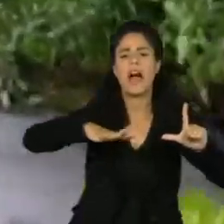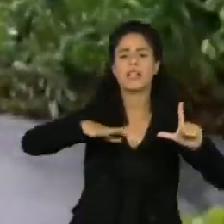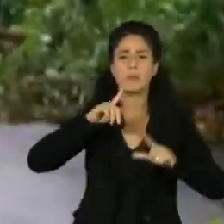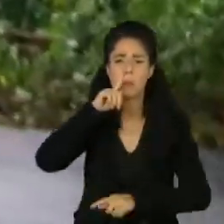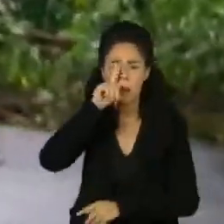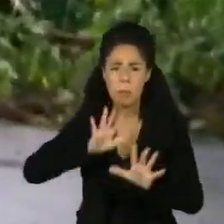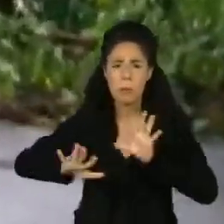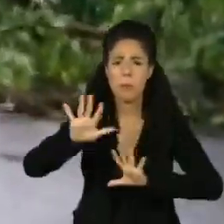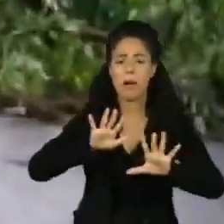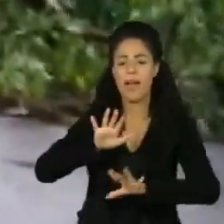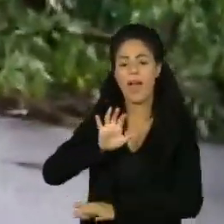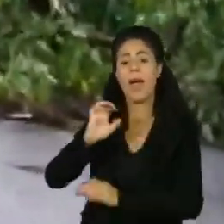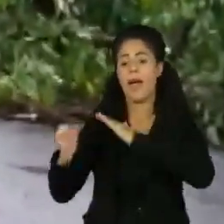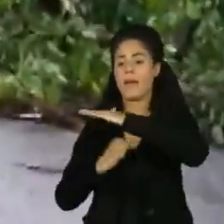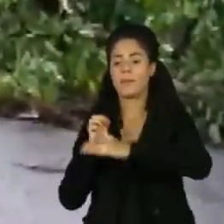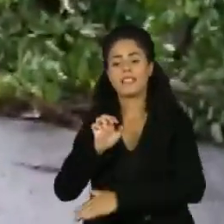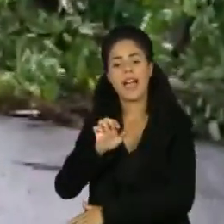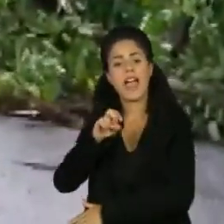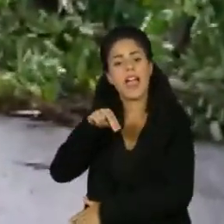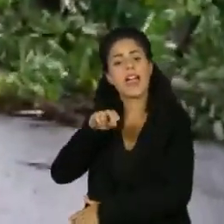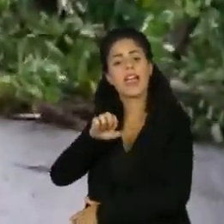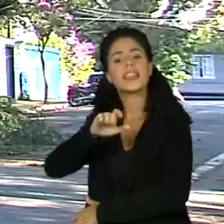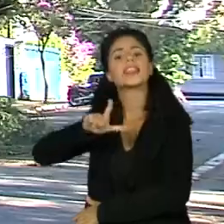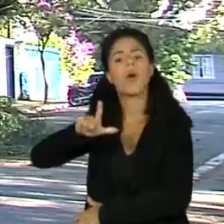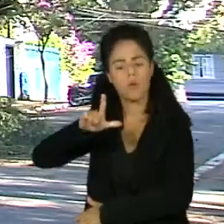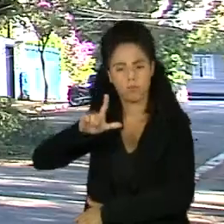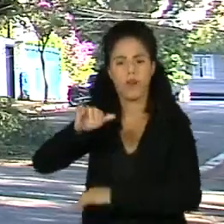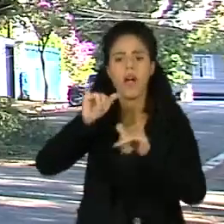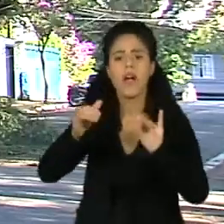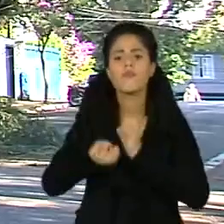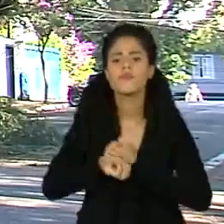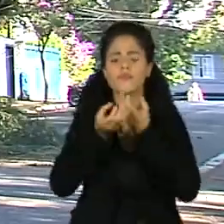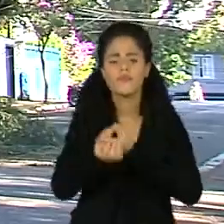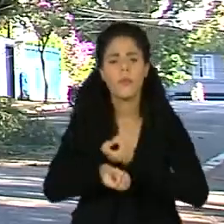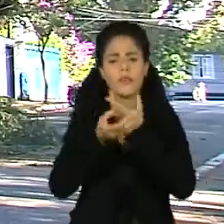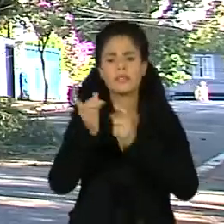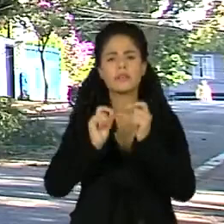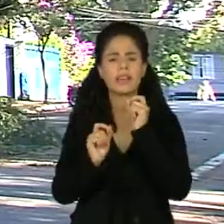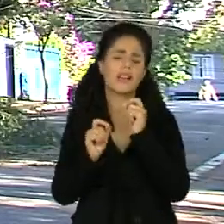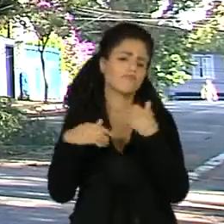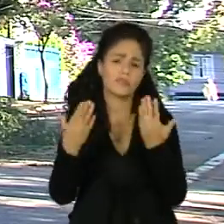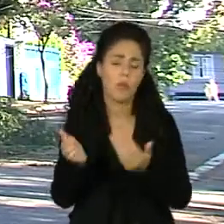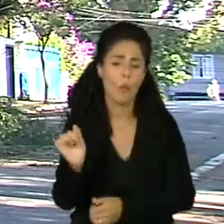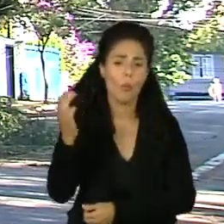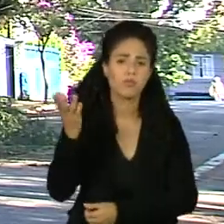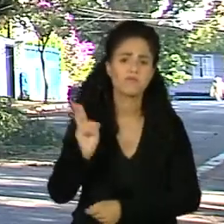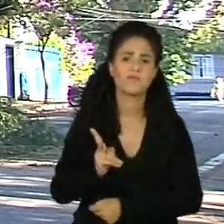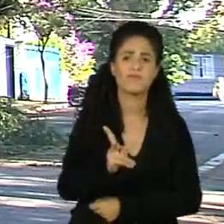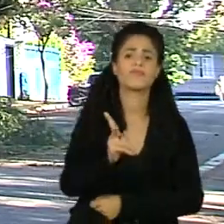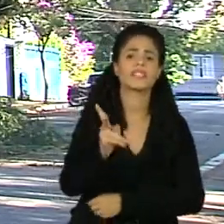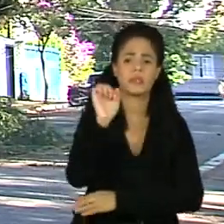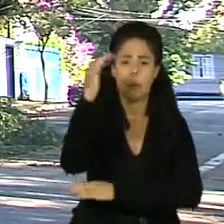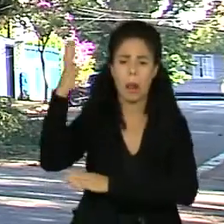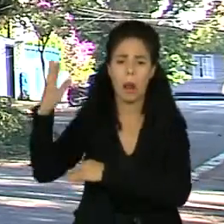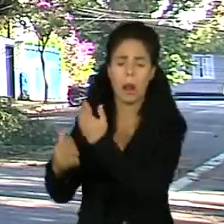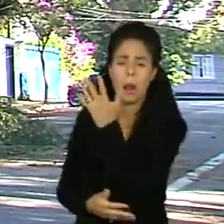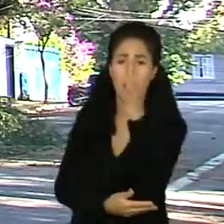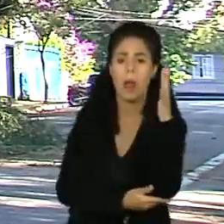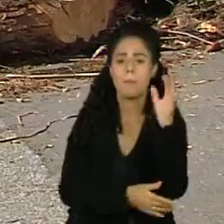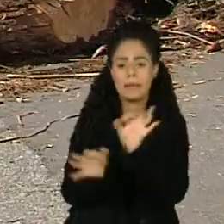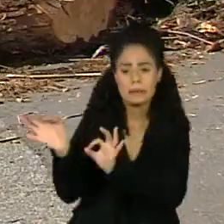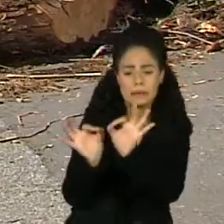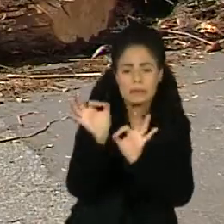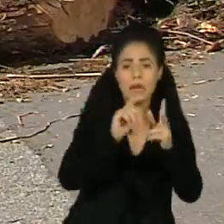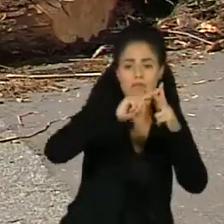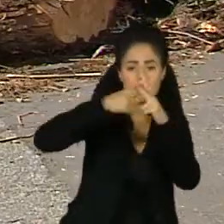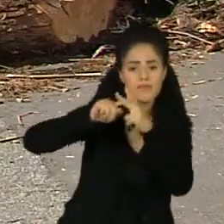a Enel informou que atua em conjunto, como a gente vê com o Corpo de Bombeiros, que trabalha na retirada dessas árvores para que a rede de